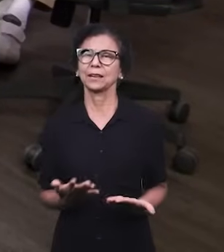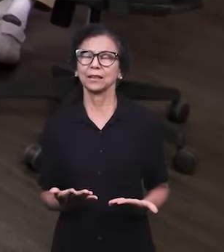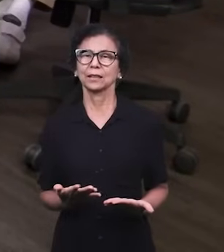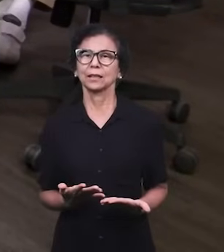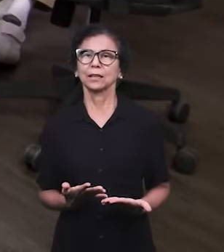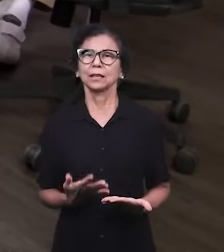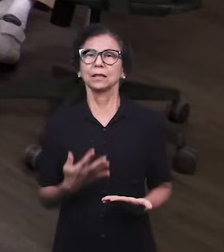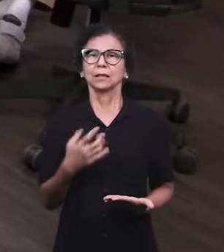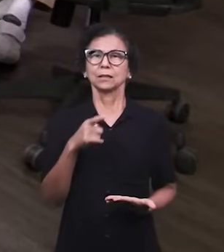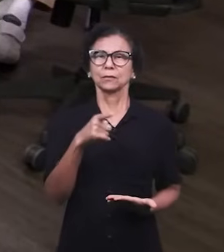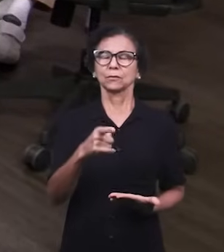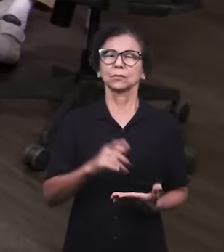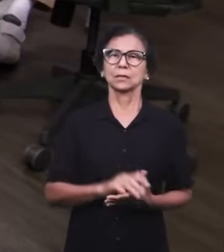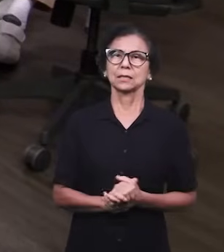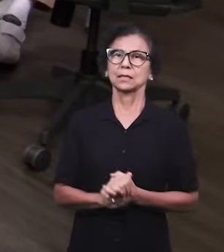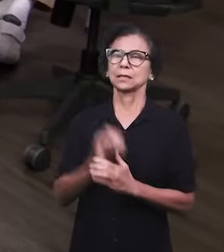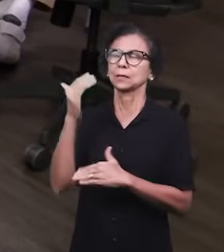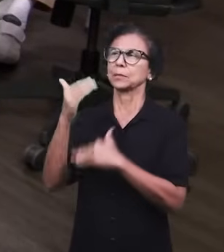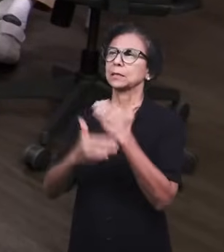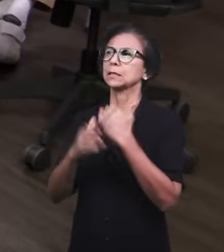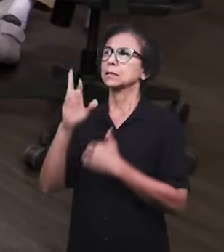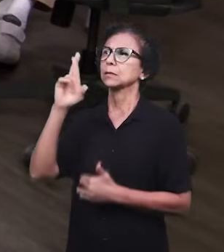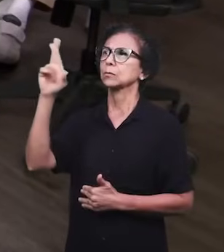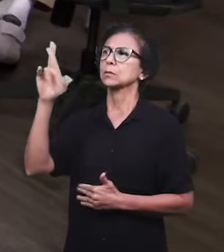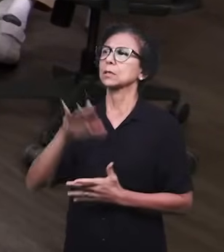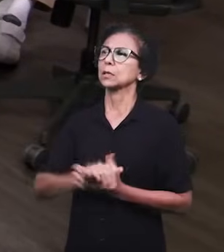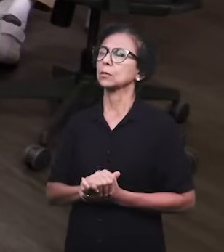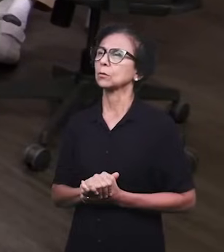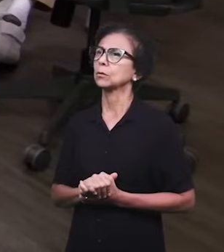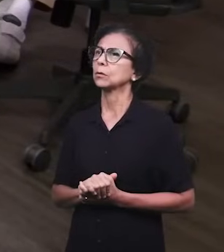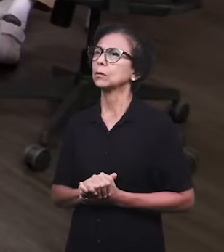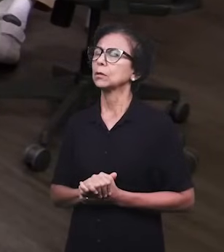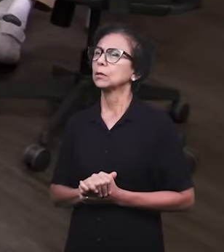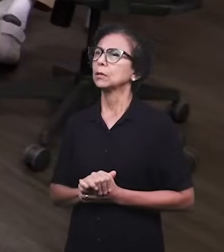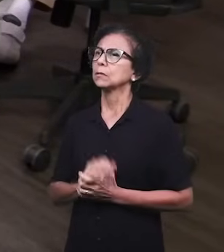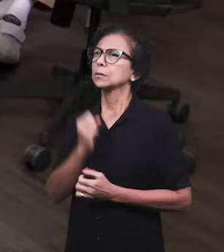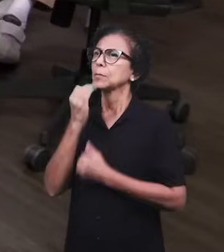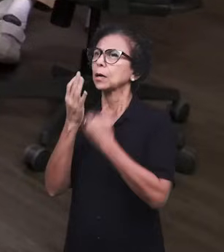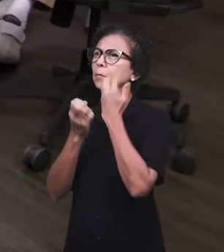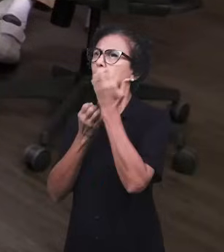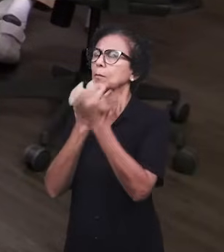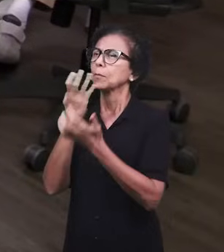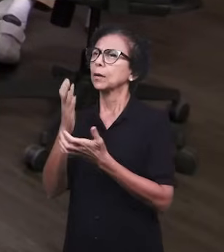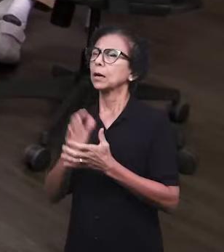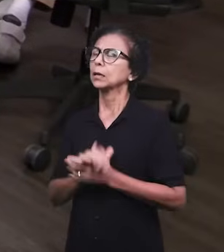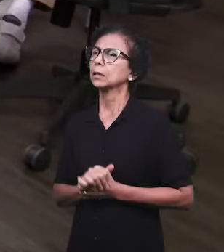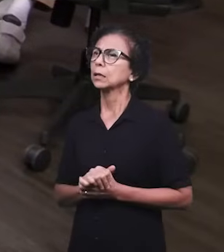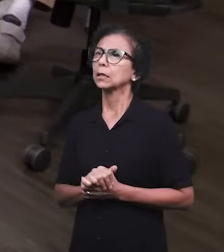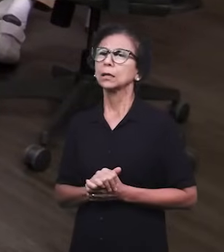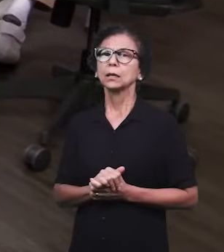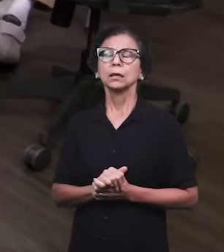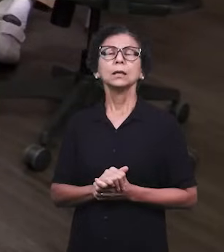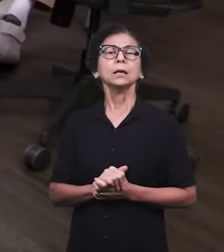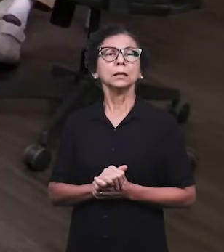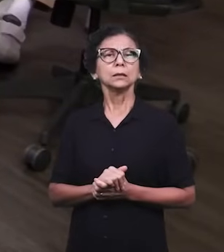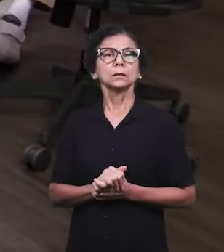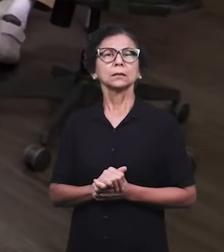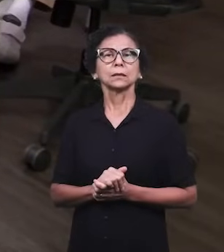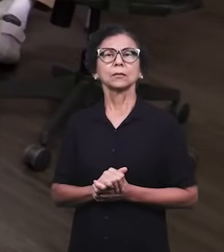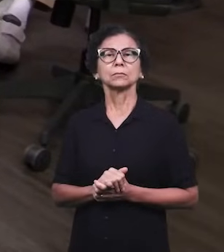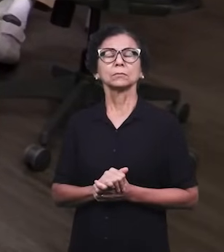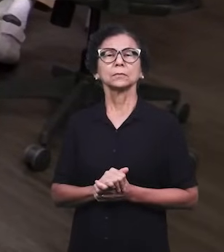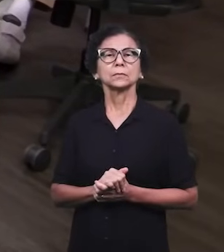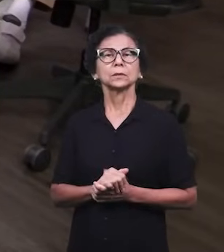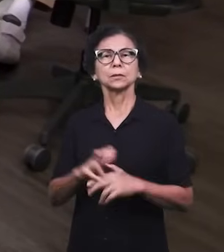ali está diante do Senhor, e o Senhor fala, e a pessoa então naquele momento ali, ele usa o resultado daquilo que o Senhor